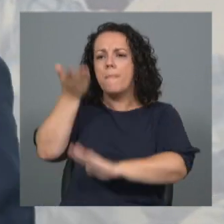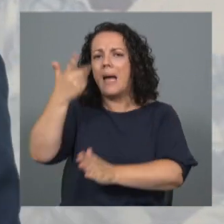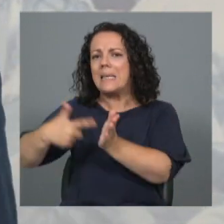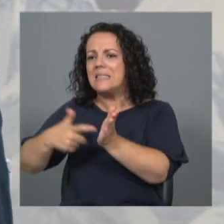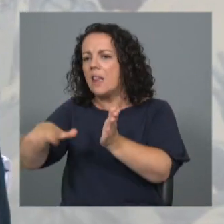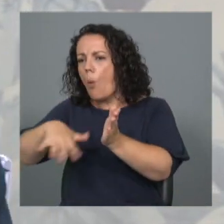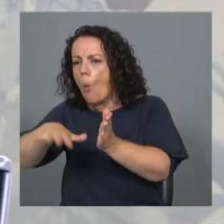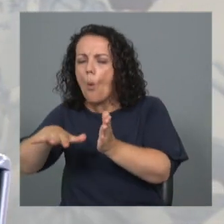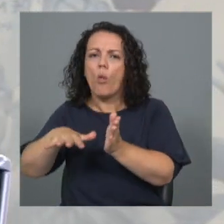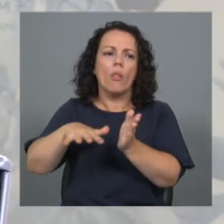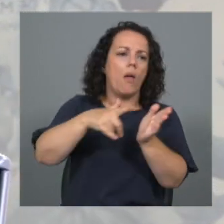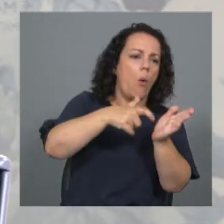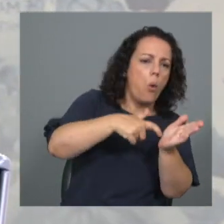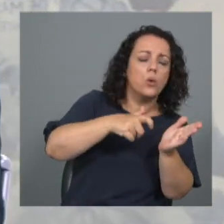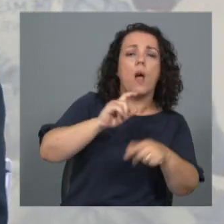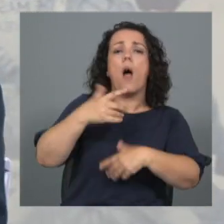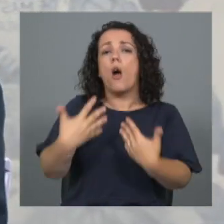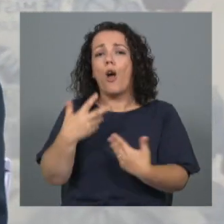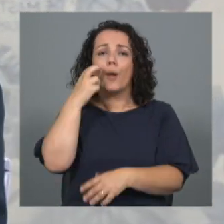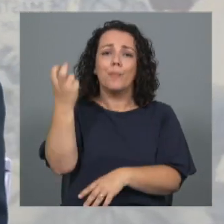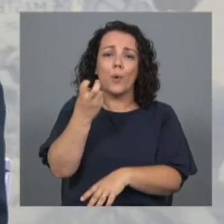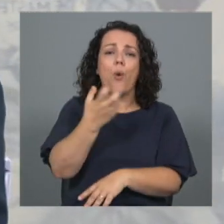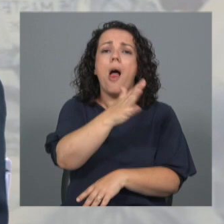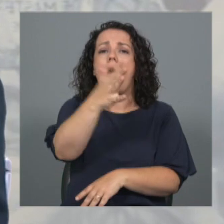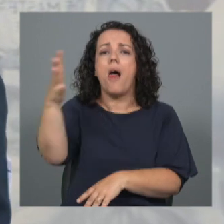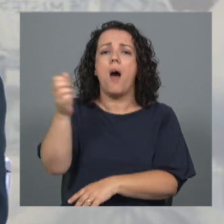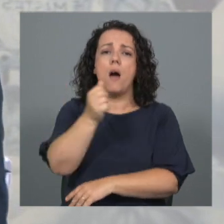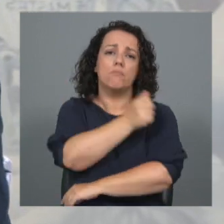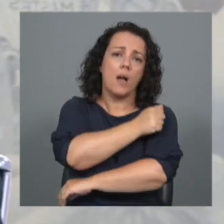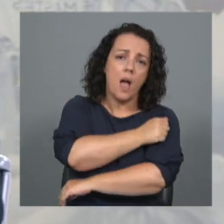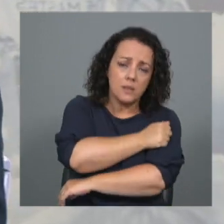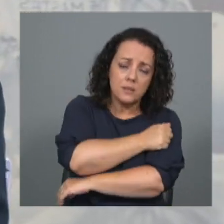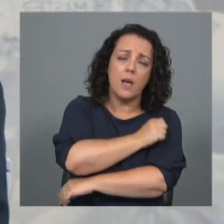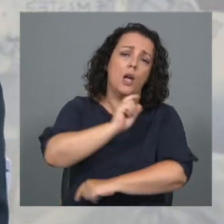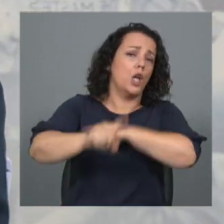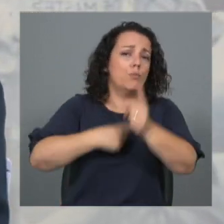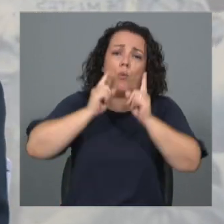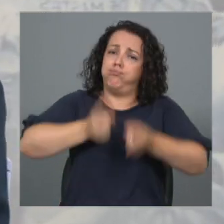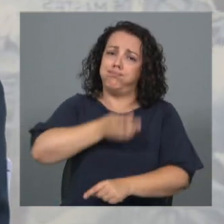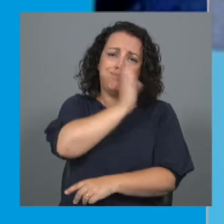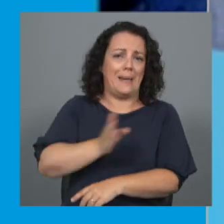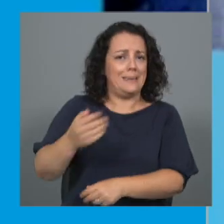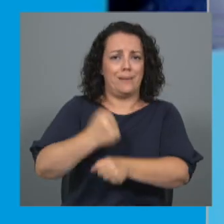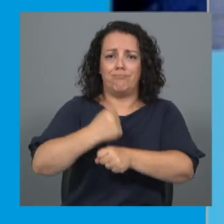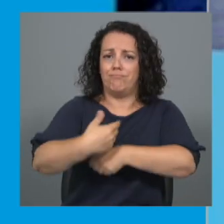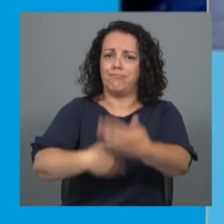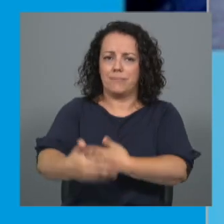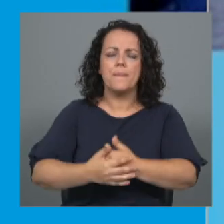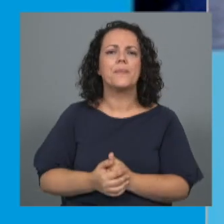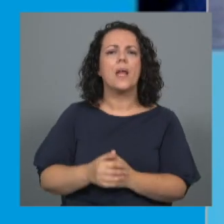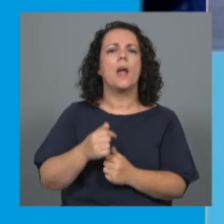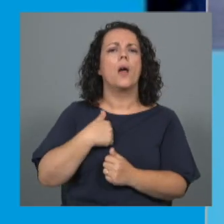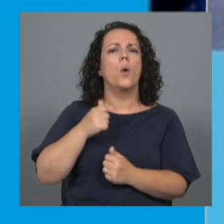e agora vamos ver onde é que há a disponibilidade de edificado e começar a executar. É preciso também, penso eu,